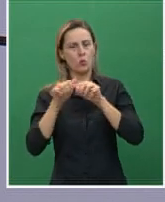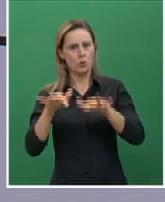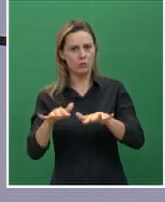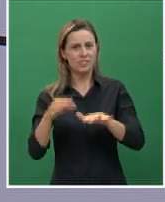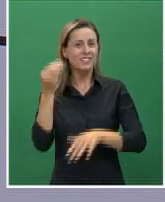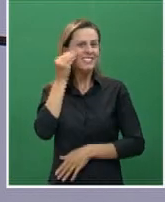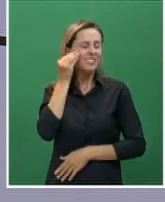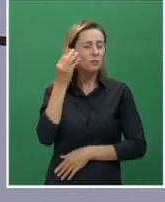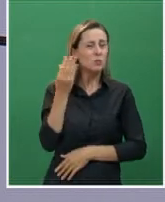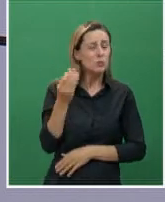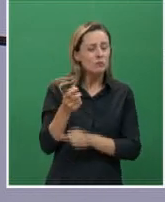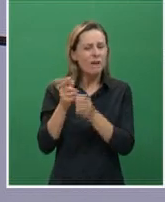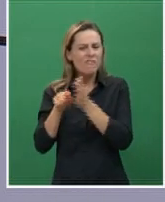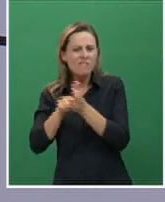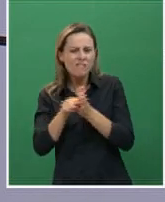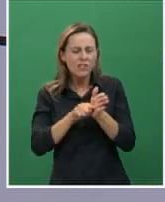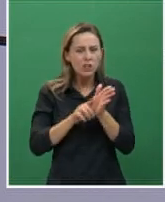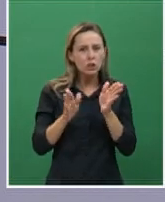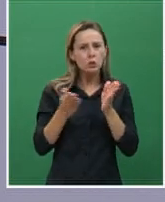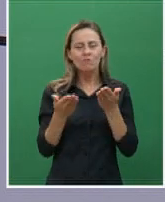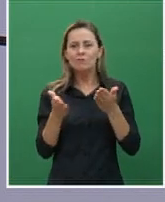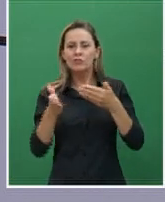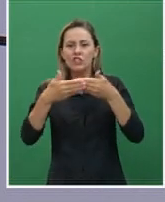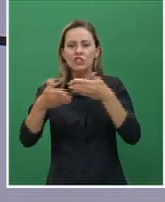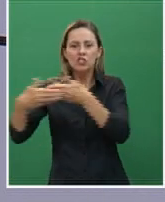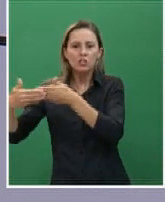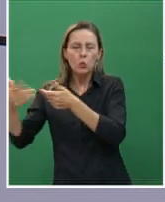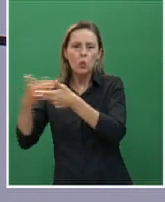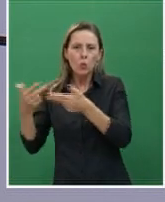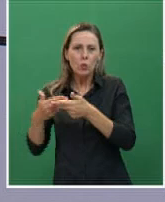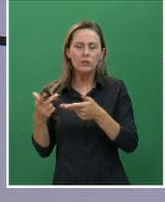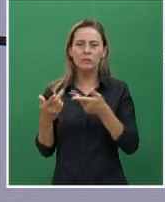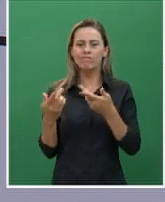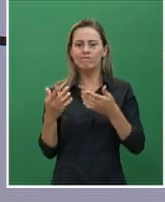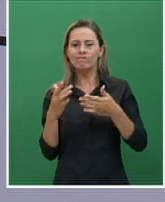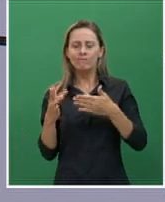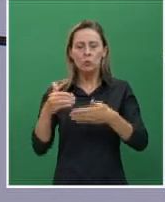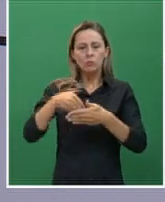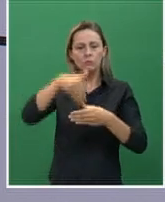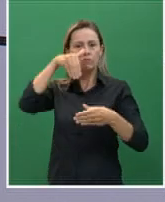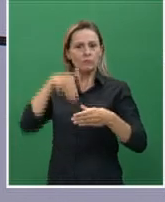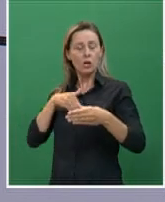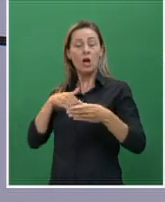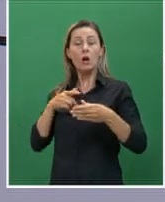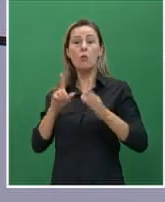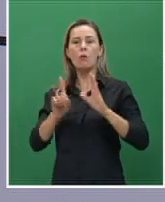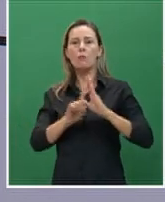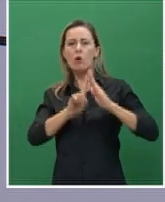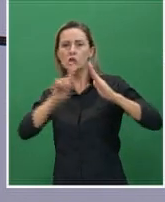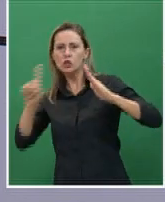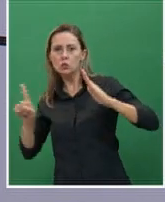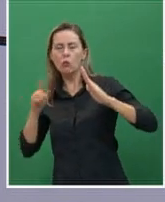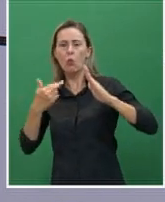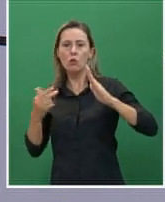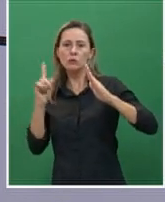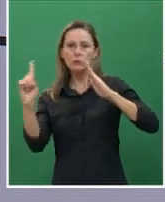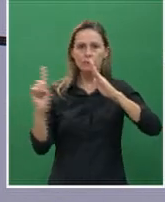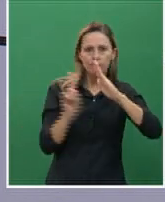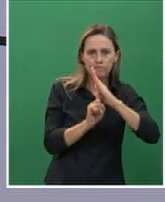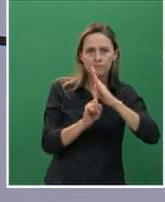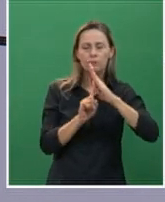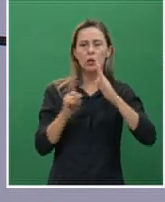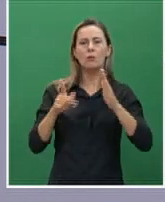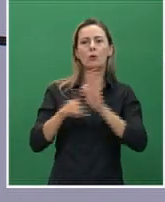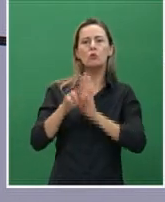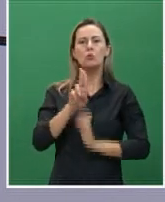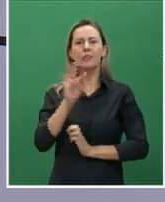estamos rastreando isolando monitorando e implementamos um legado na questão do a parceria com os hospitais e implementando as UTI